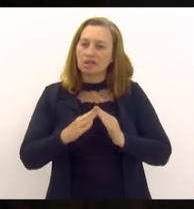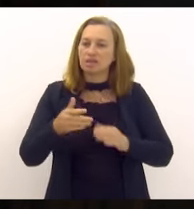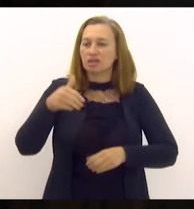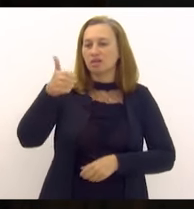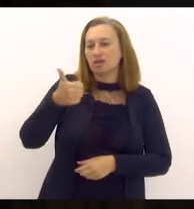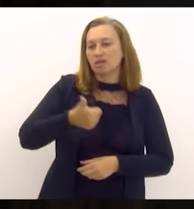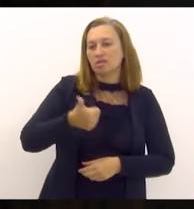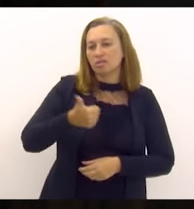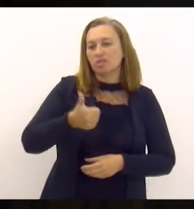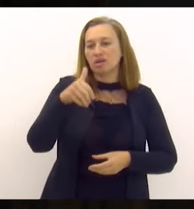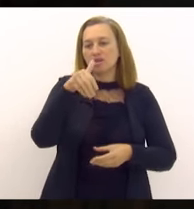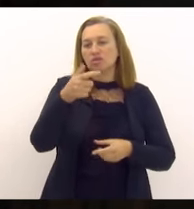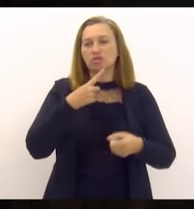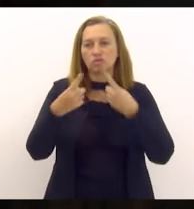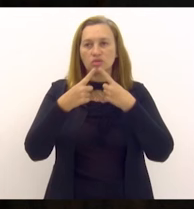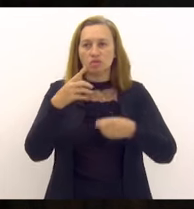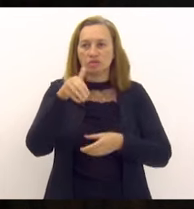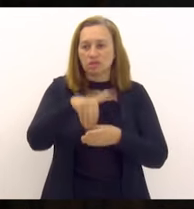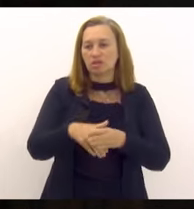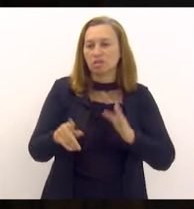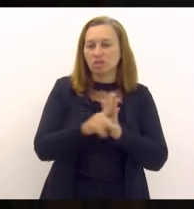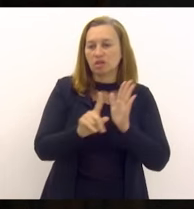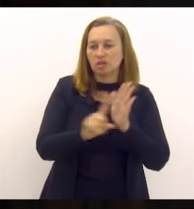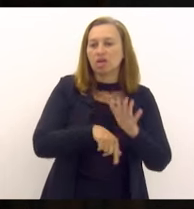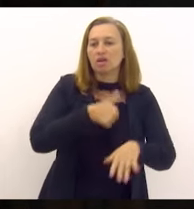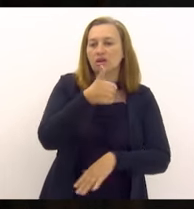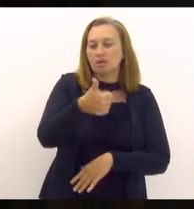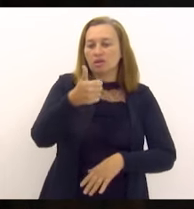primeira discussão, projeto de lei número